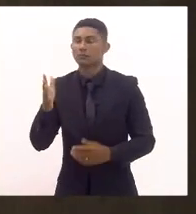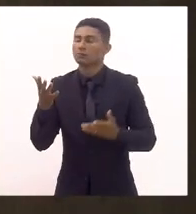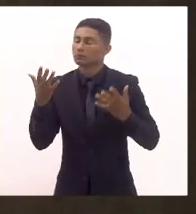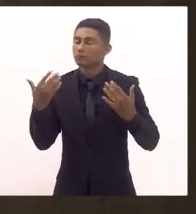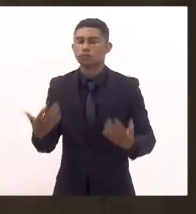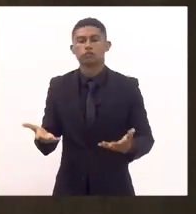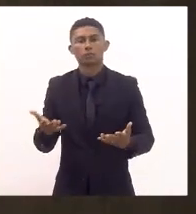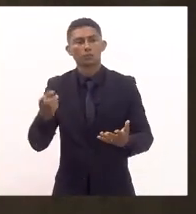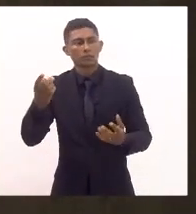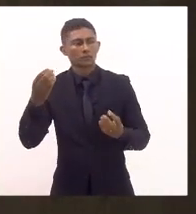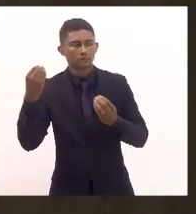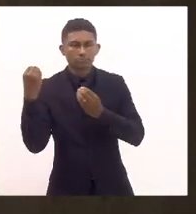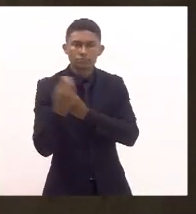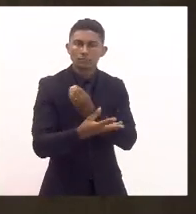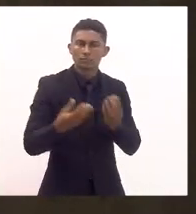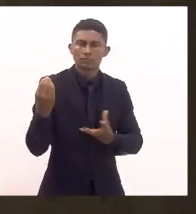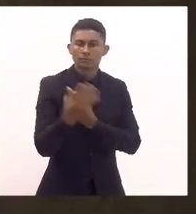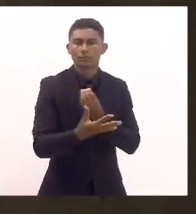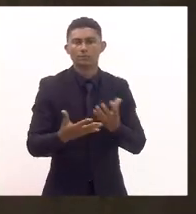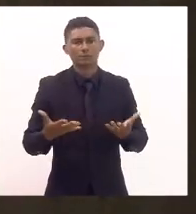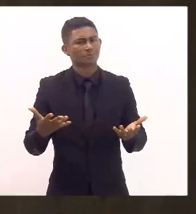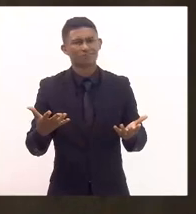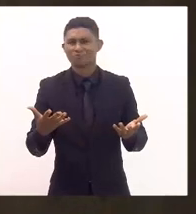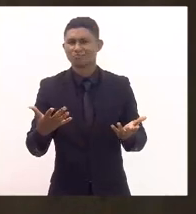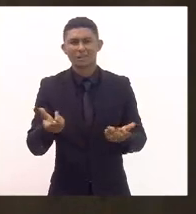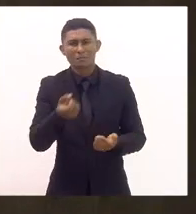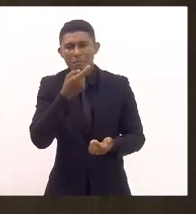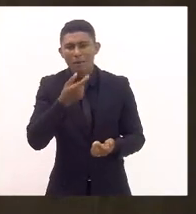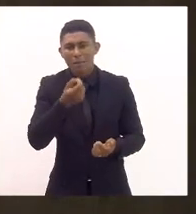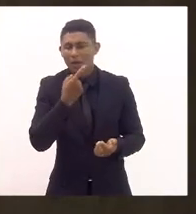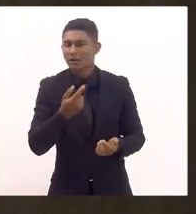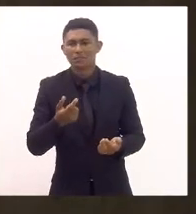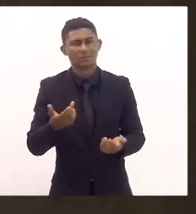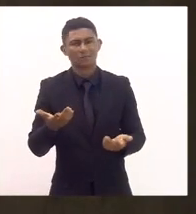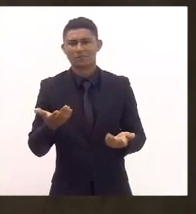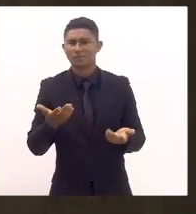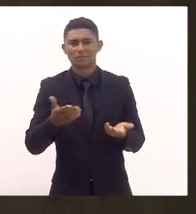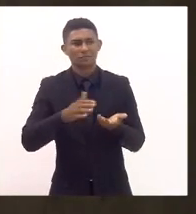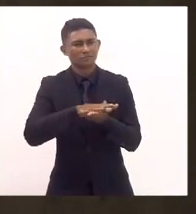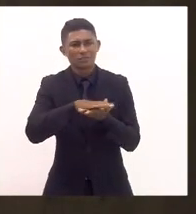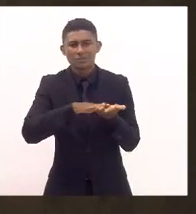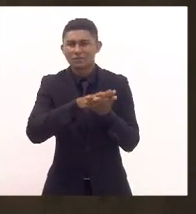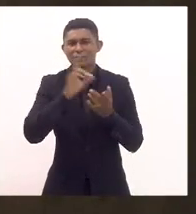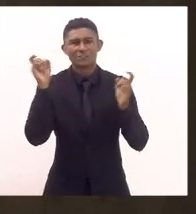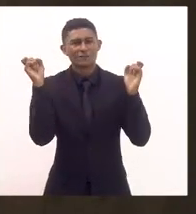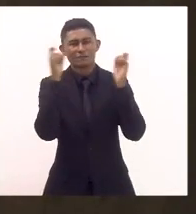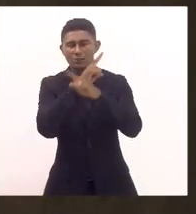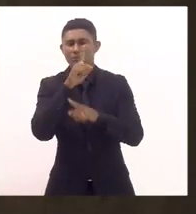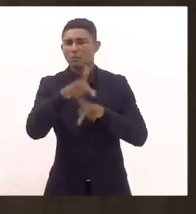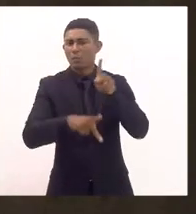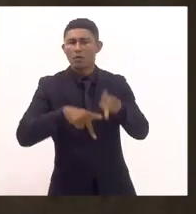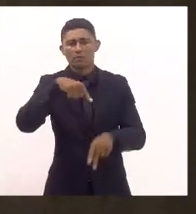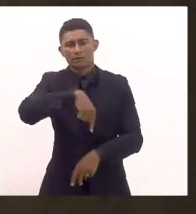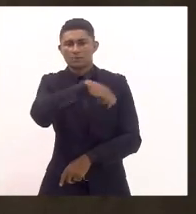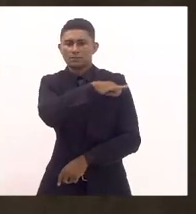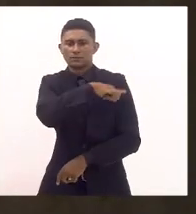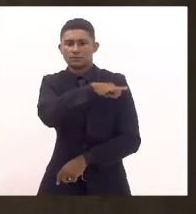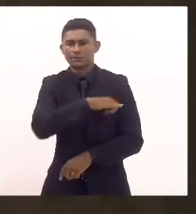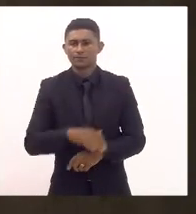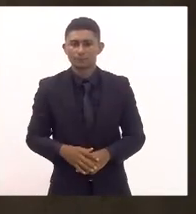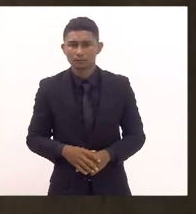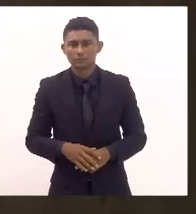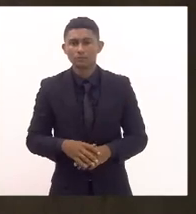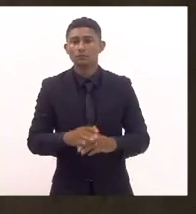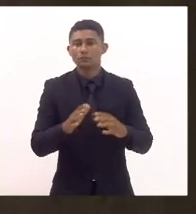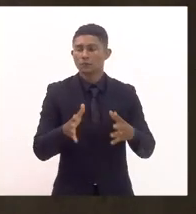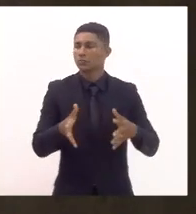é repassar as medicações para a população aqui no estado do Rio de Janeiro a gente